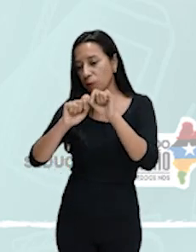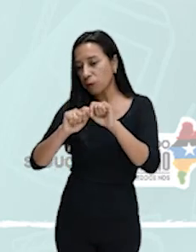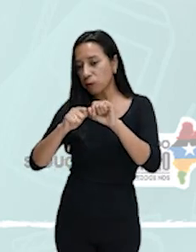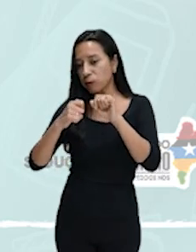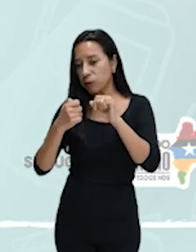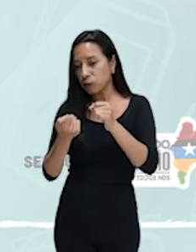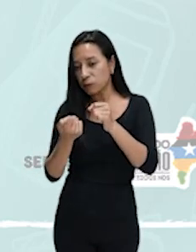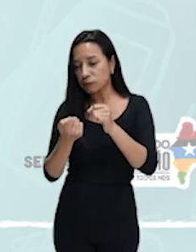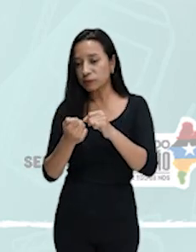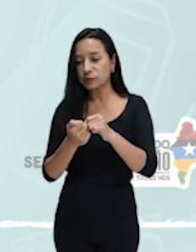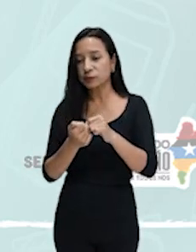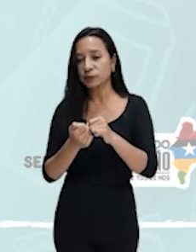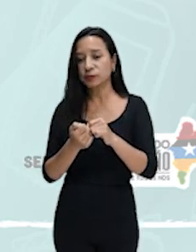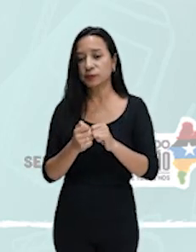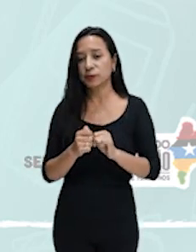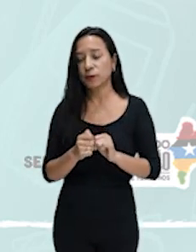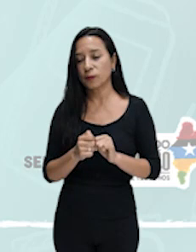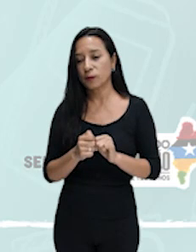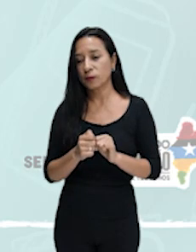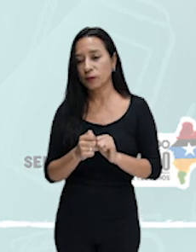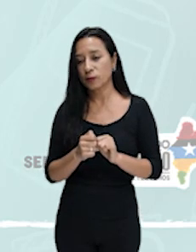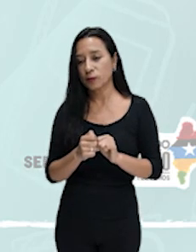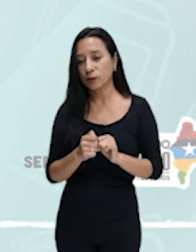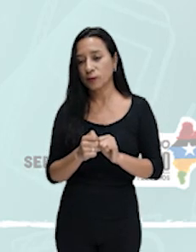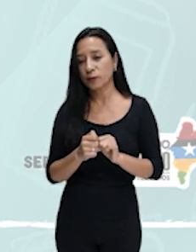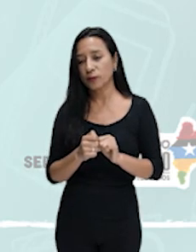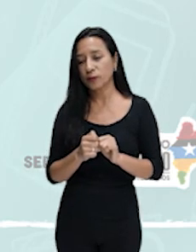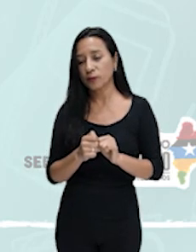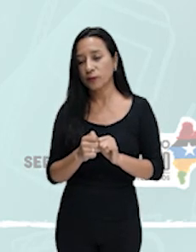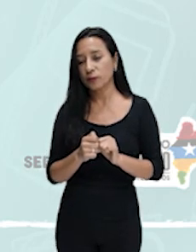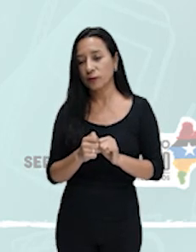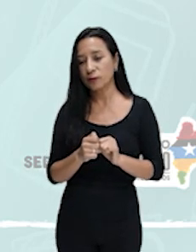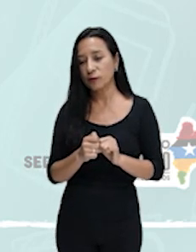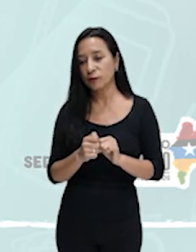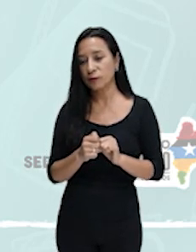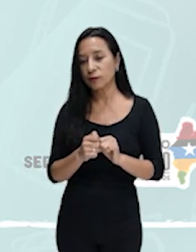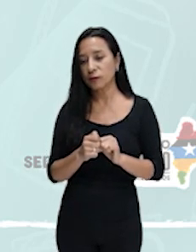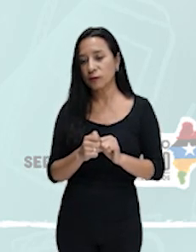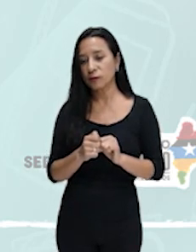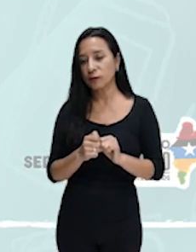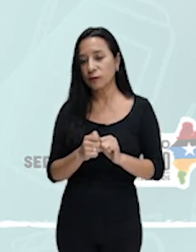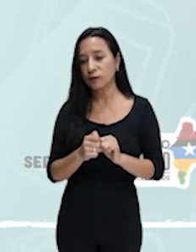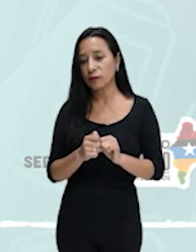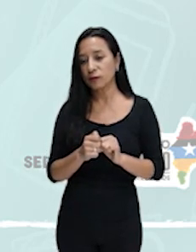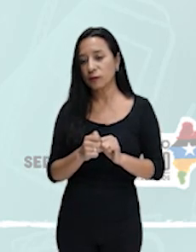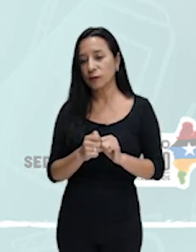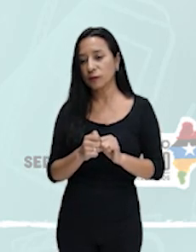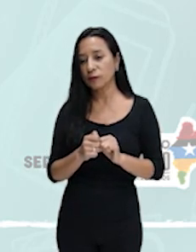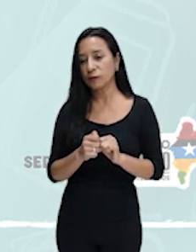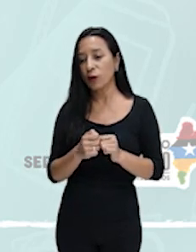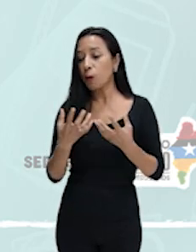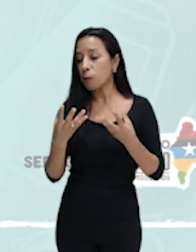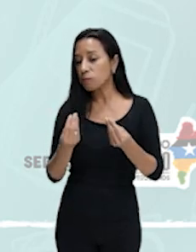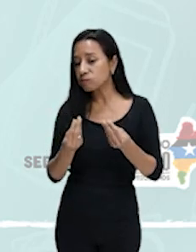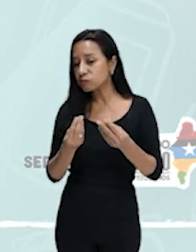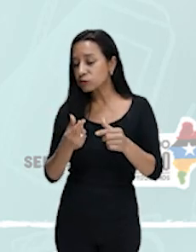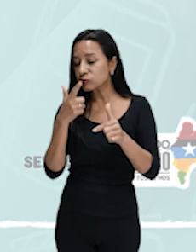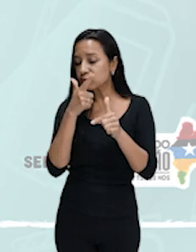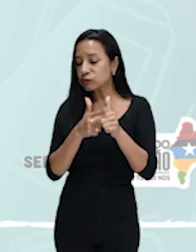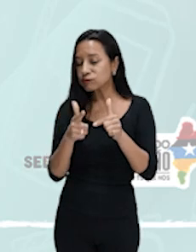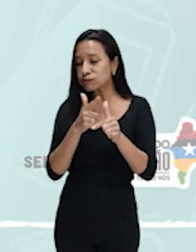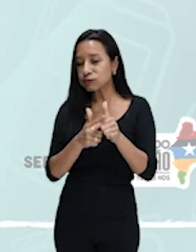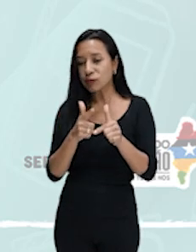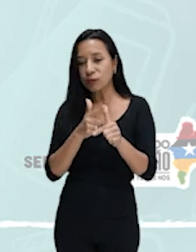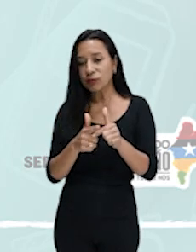fratura da clavícula, fratura da terceira e quarta costelas, luxação do ombro esquerdo, tripla fratura da